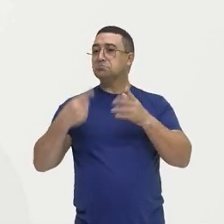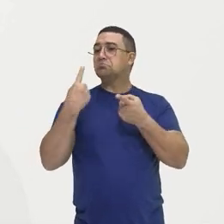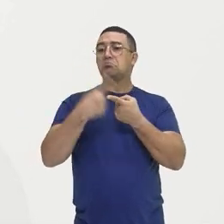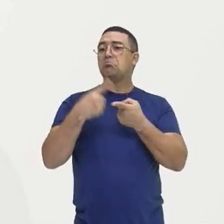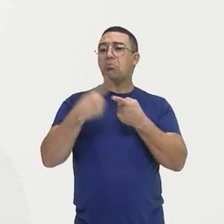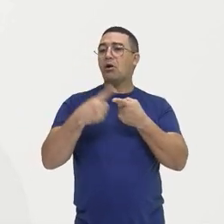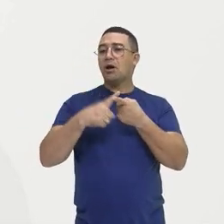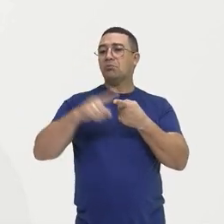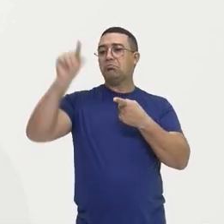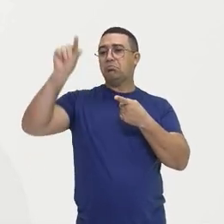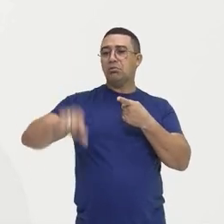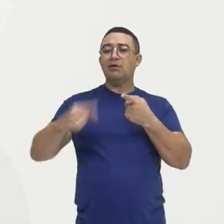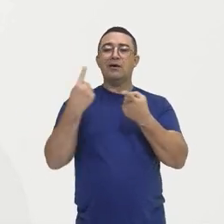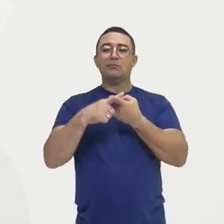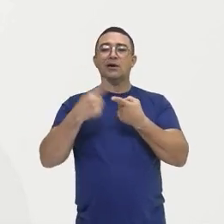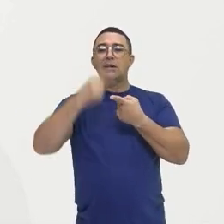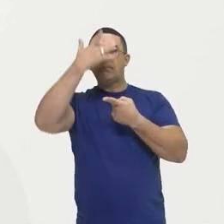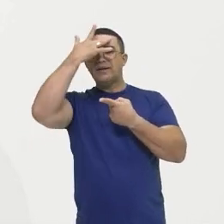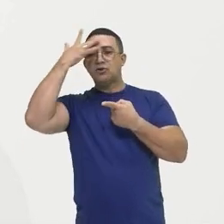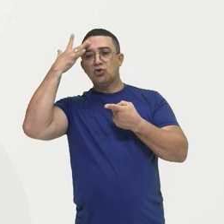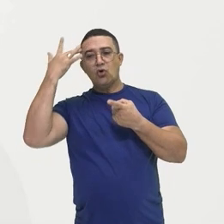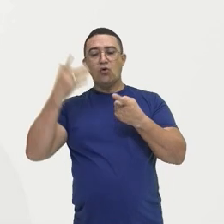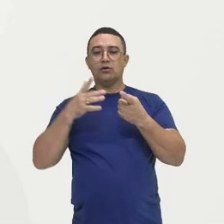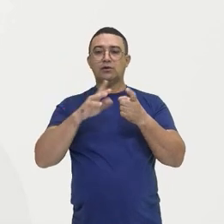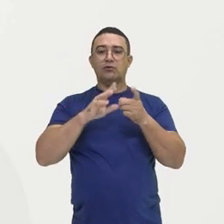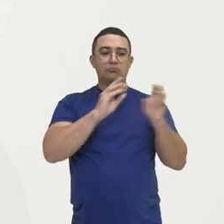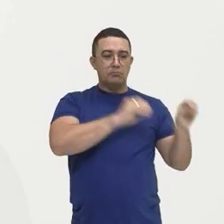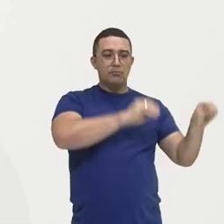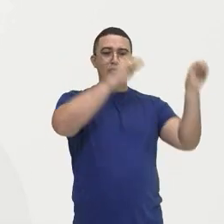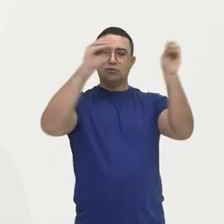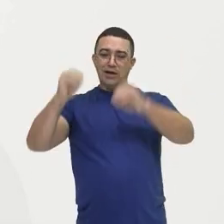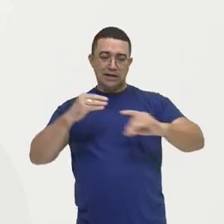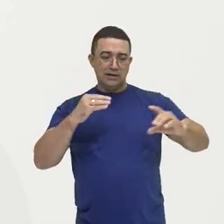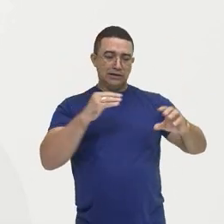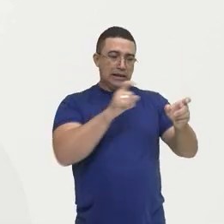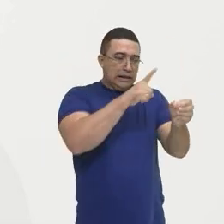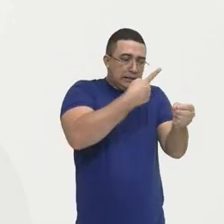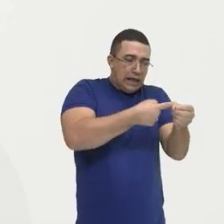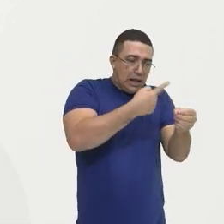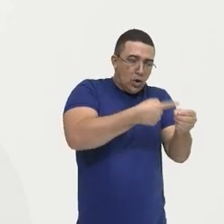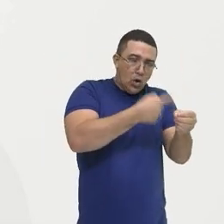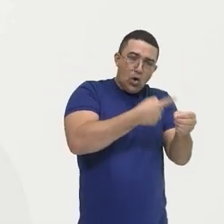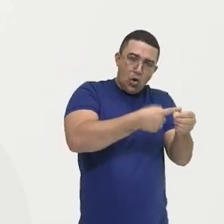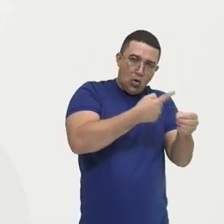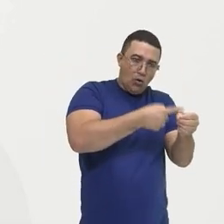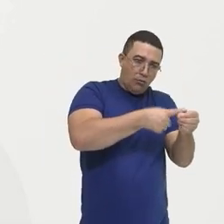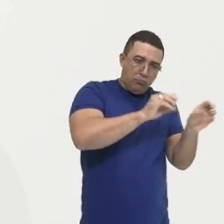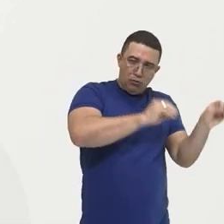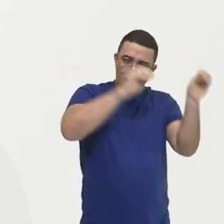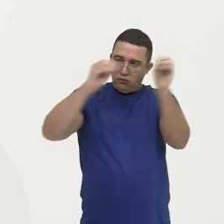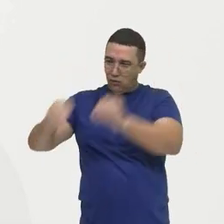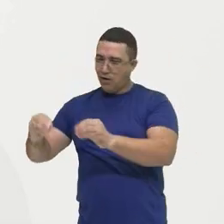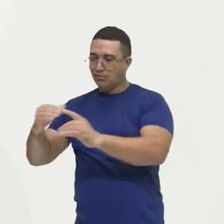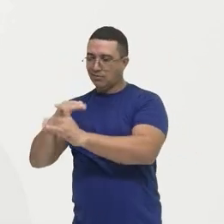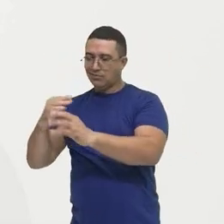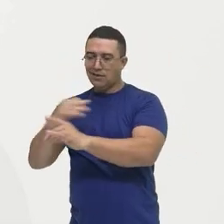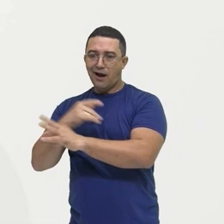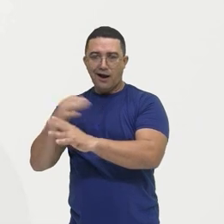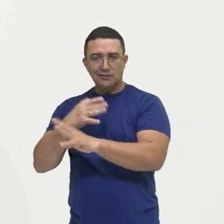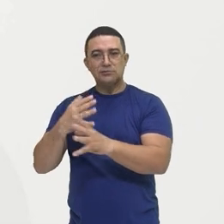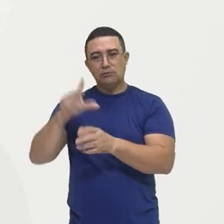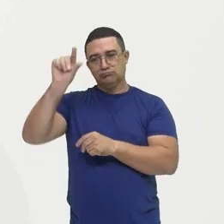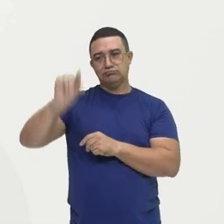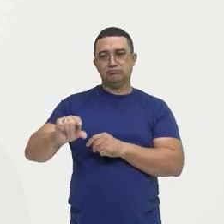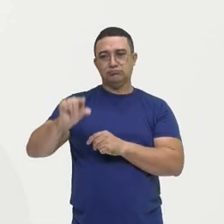né? Ao êxodo rural, o número de empregos na zona urbana que cresceu, entre outras questões. Os